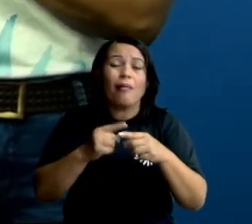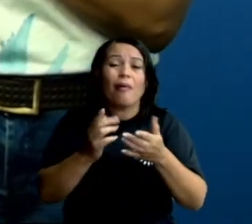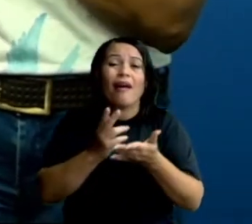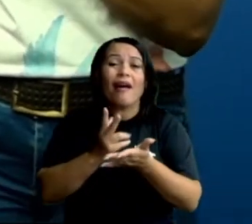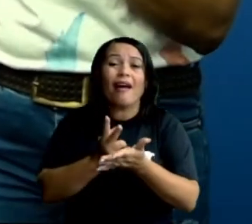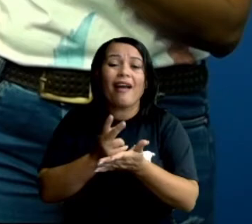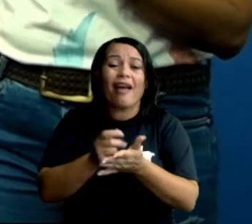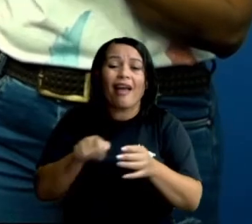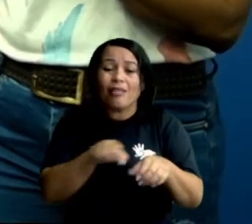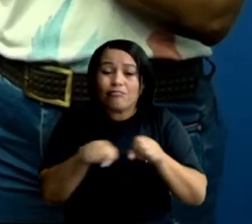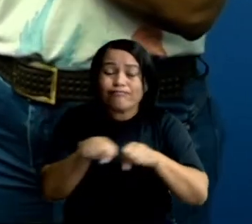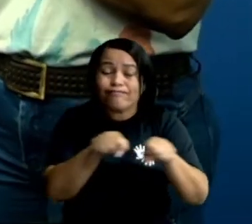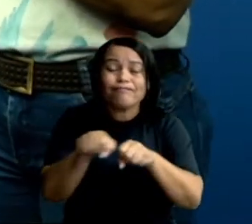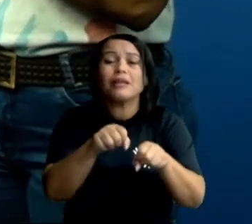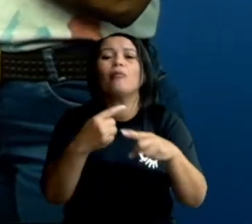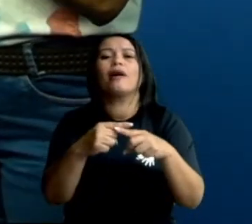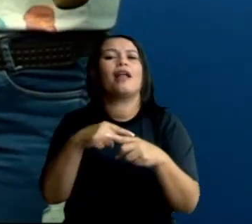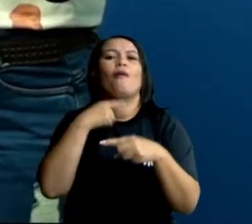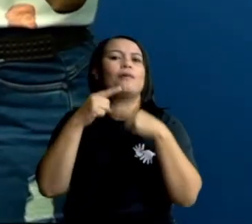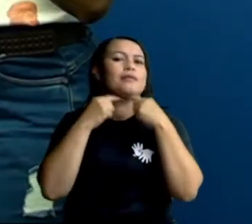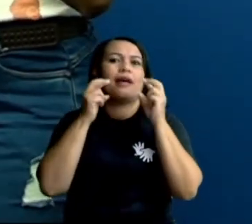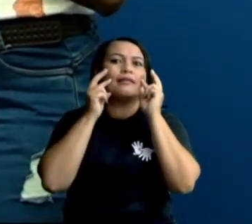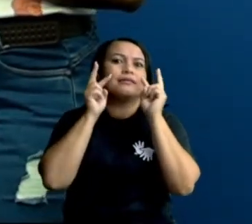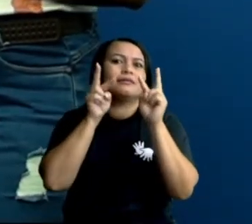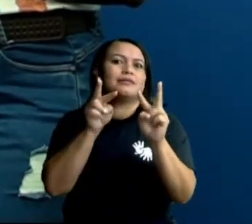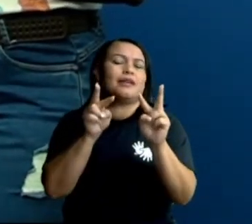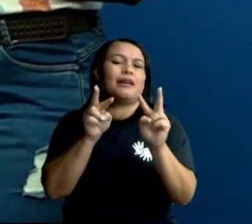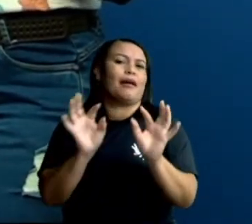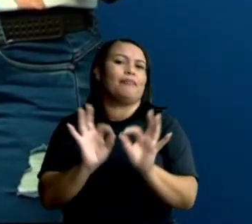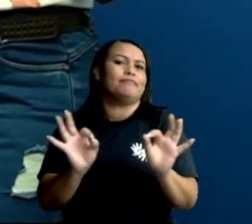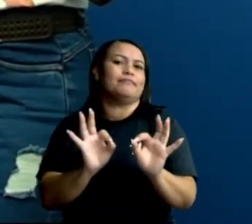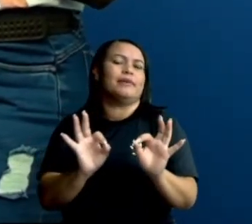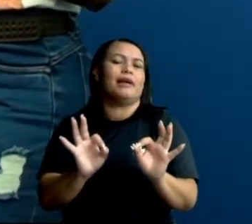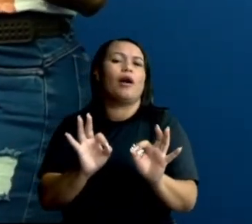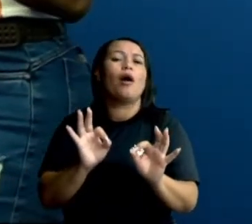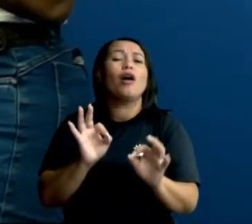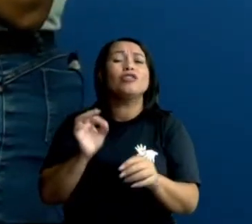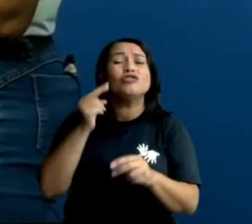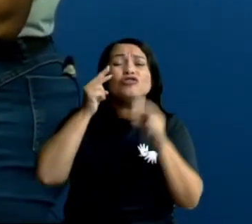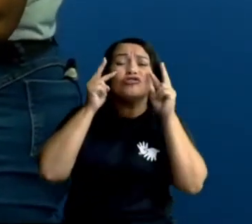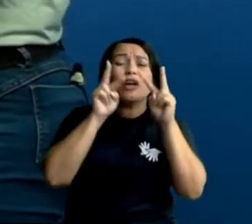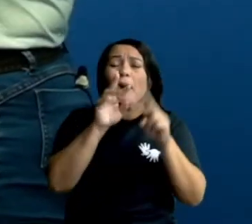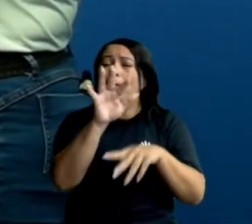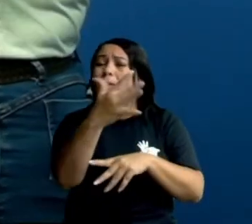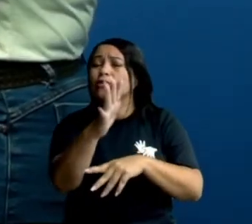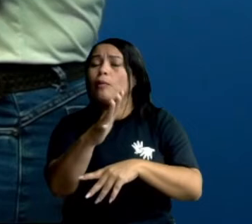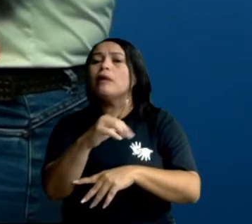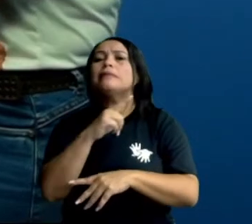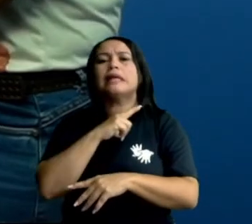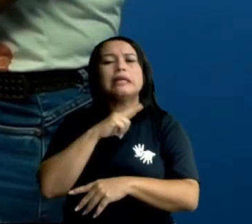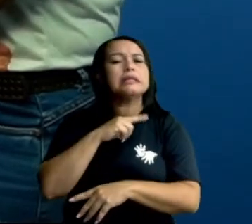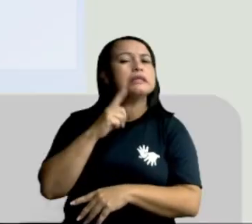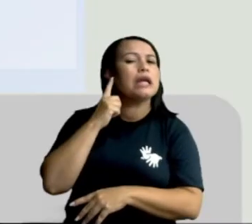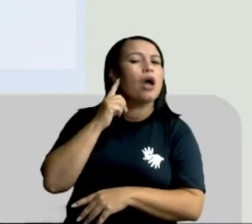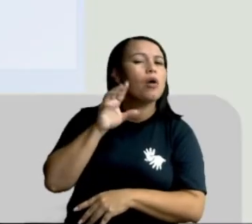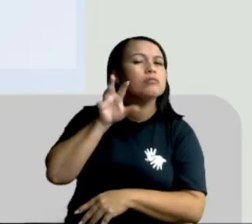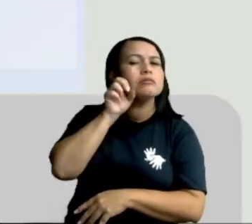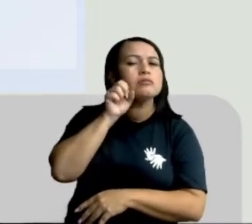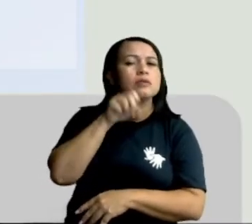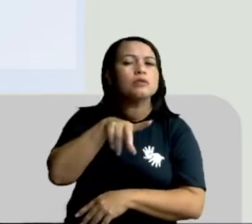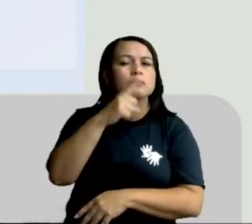tem limitações visuais, tá certo? Ele não enxerga direito. Mas, em compensação, ele tem uma audição e um